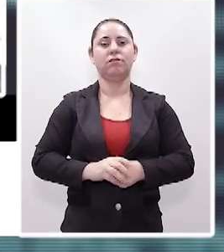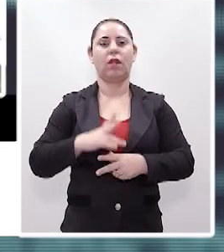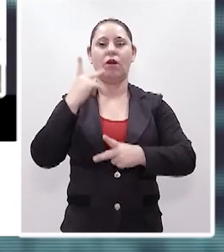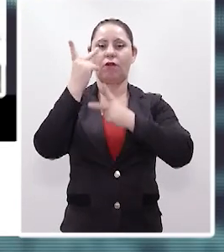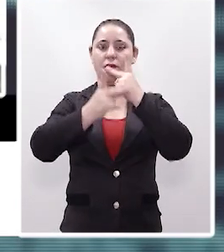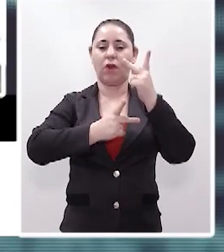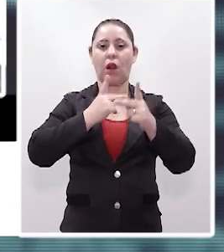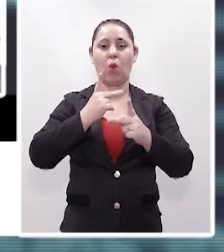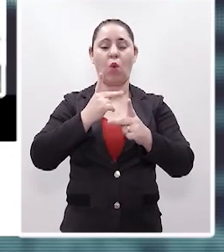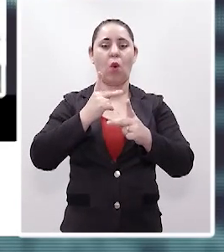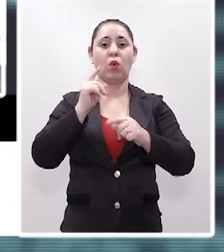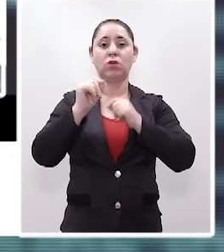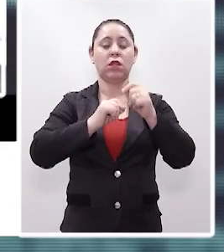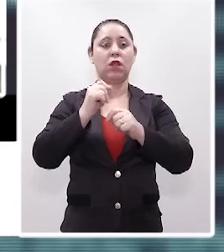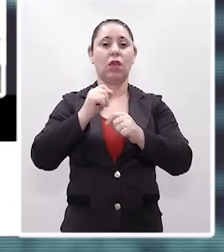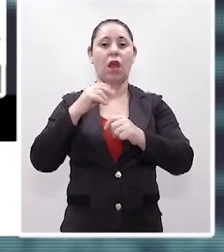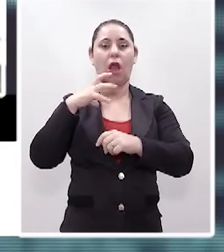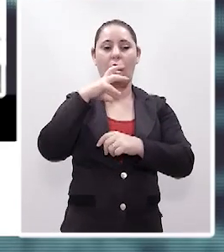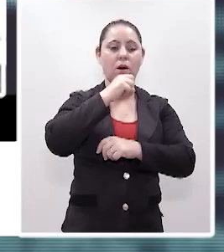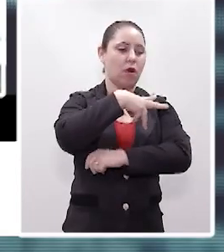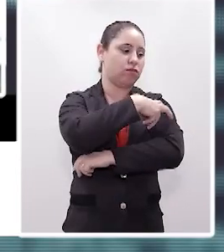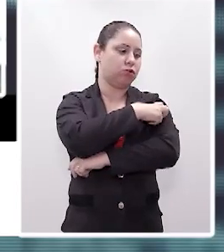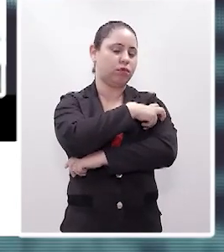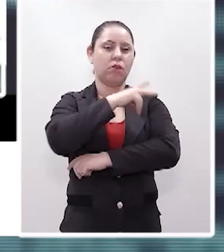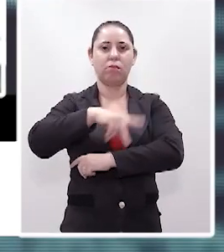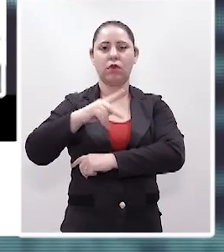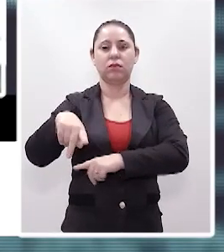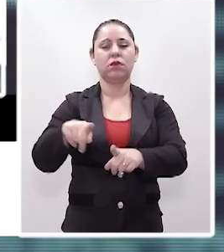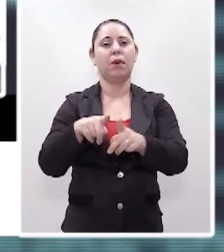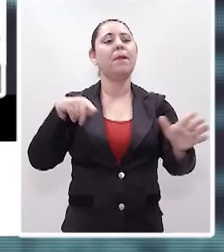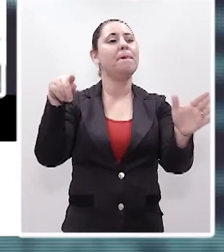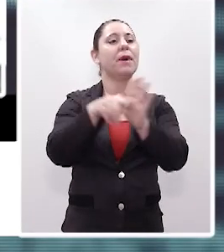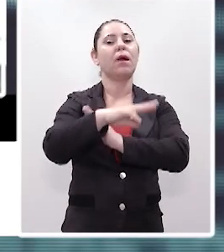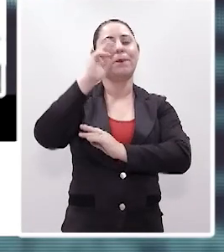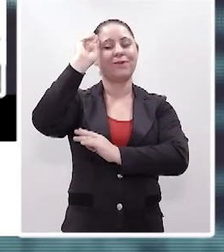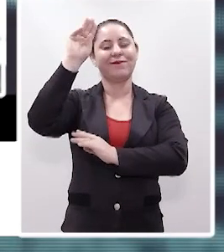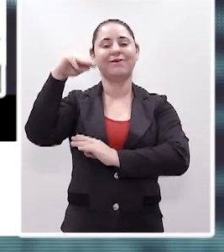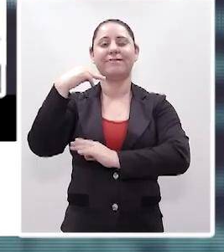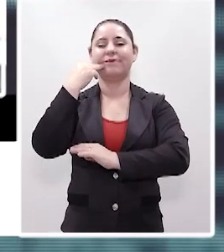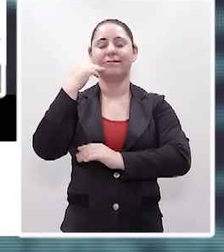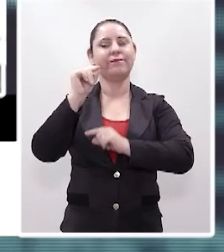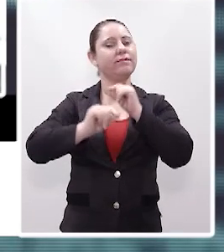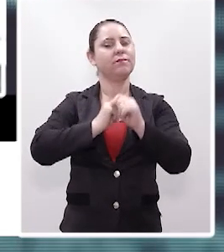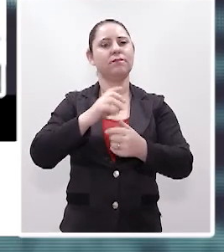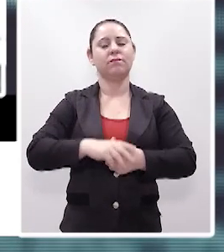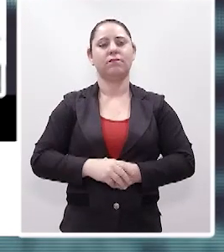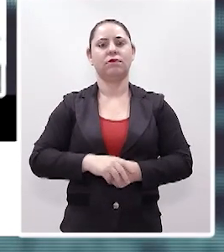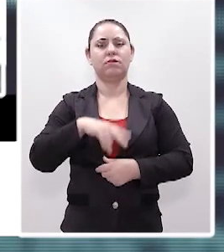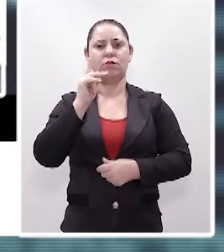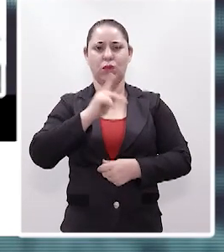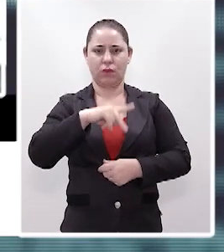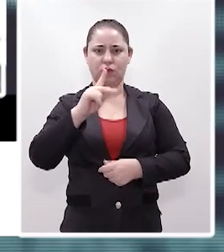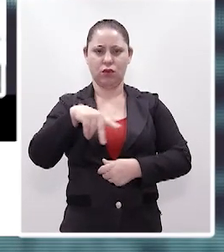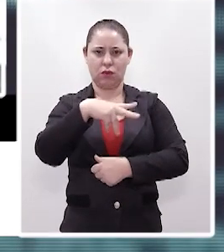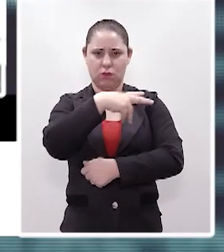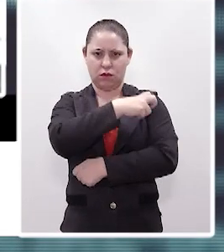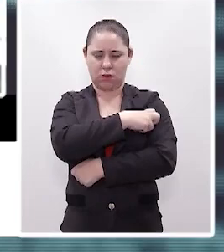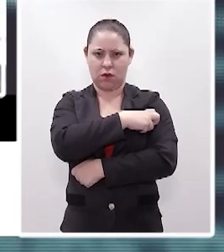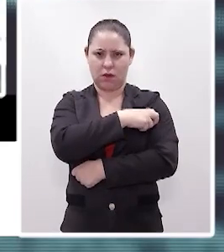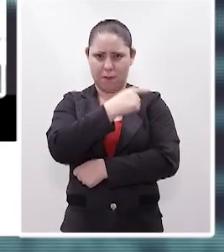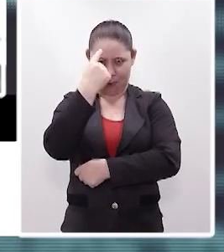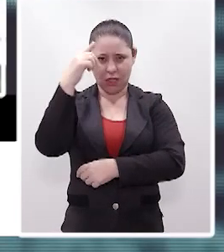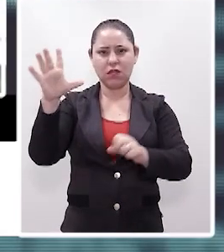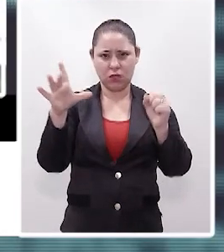aí dessa corrida pela imunização dos professores. Eu gostaria então de perguntar para a Maritê, professores imunizados, você acha